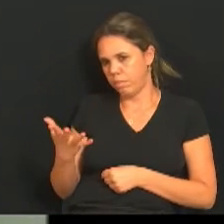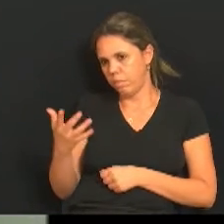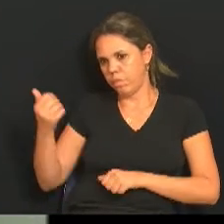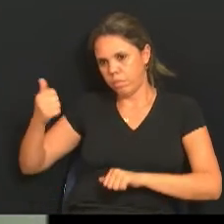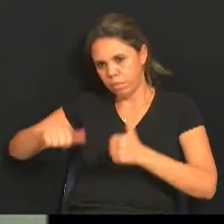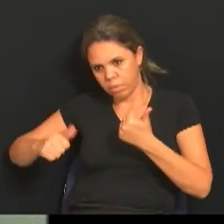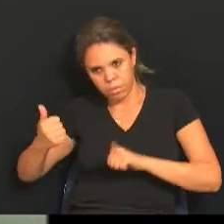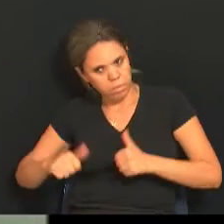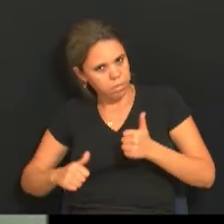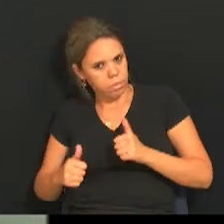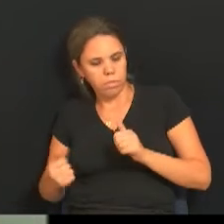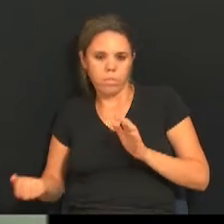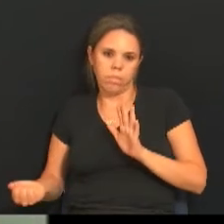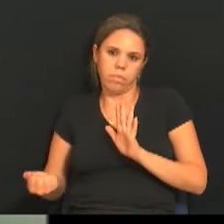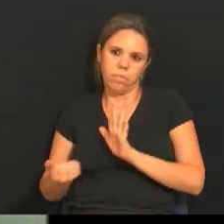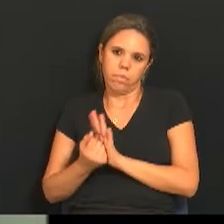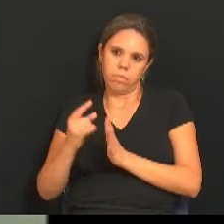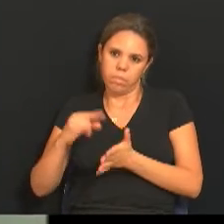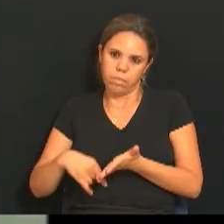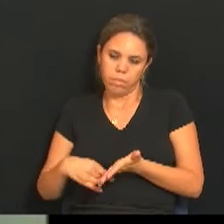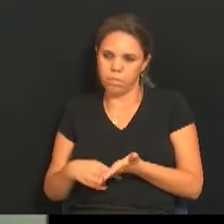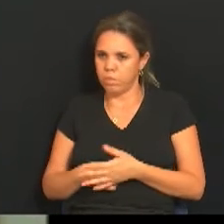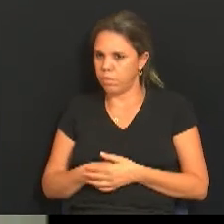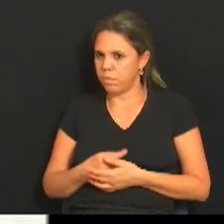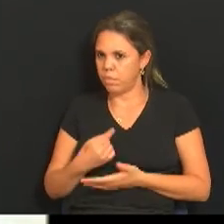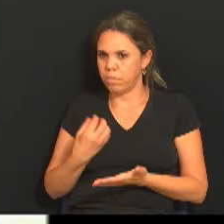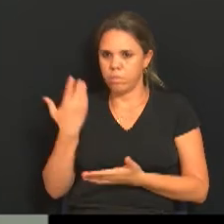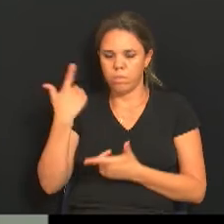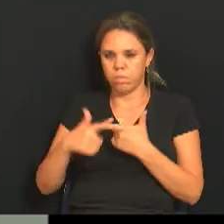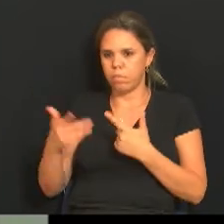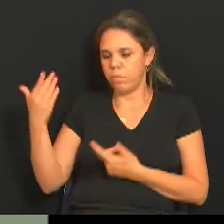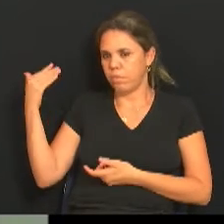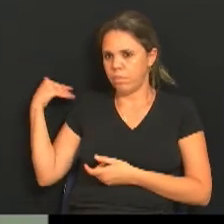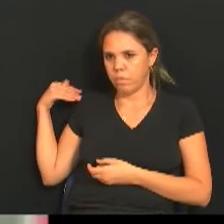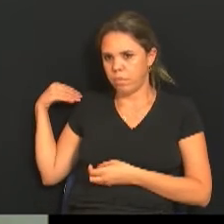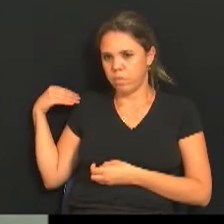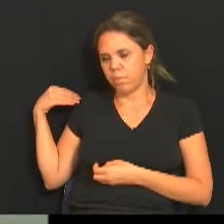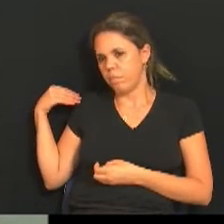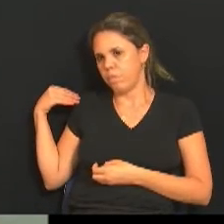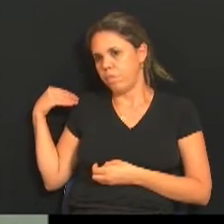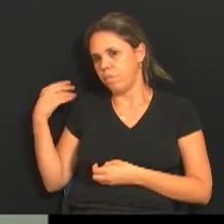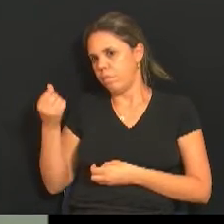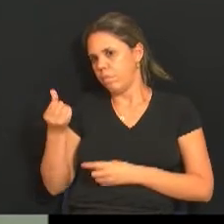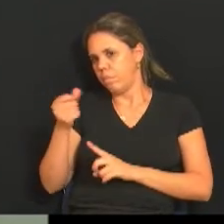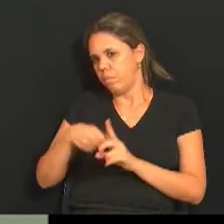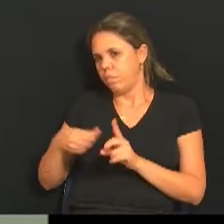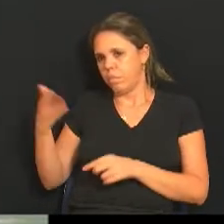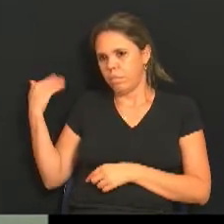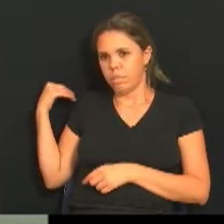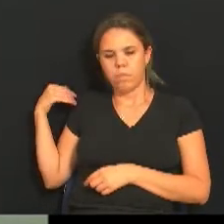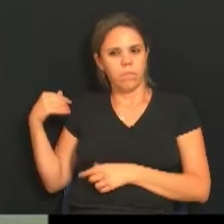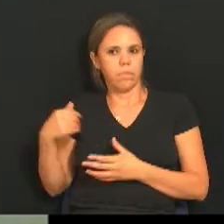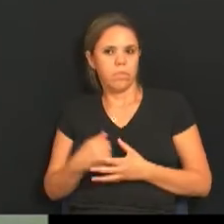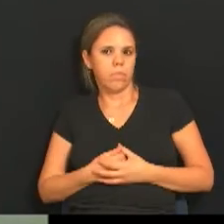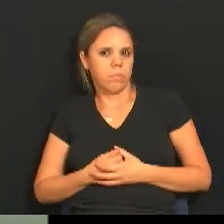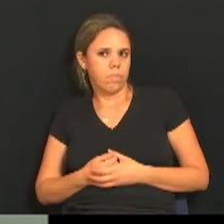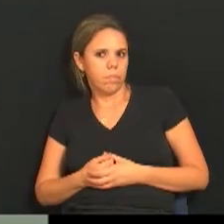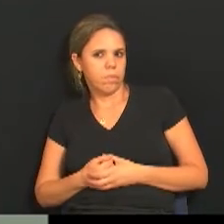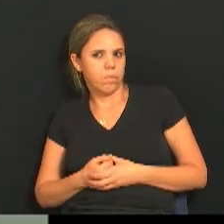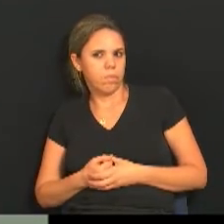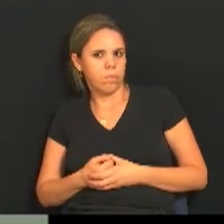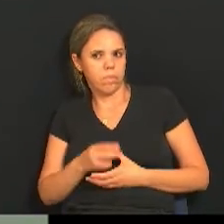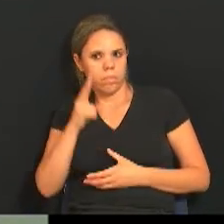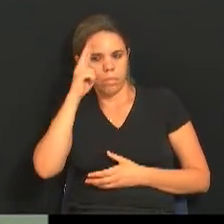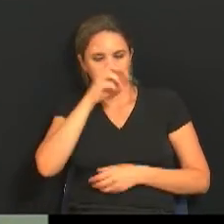esse protocolo para que a gente não aconteça o que aconteceu não sei, 6 meses atrás, 8 meses atrás, que foi a história de